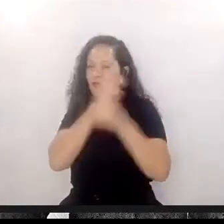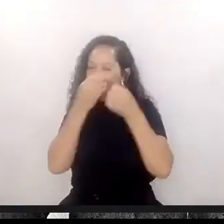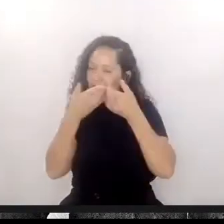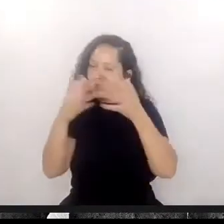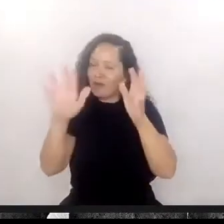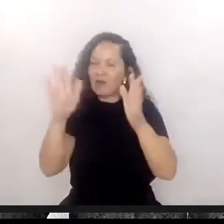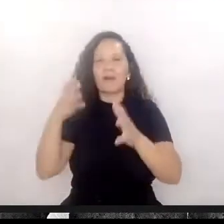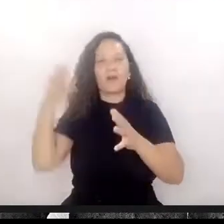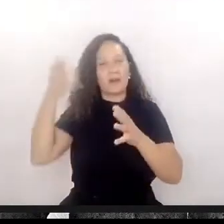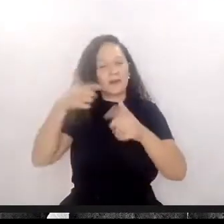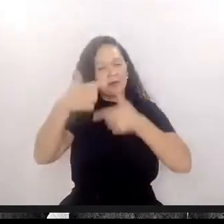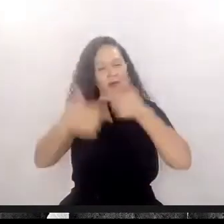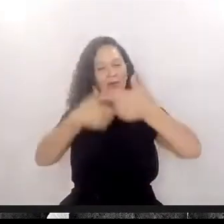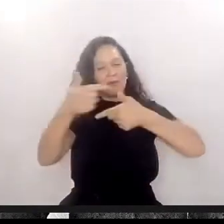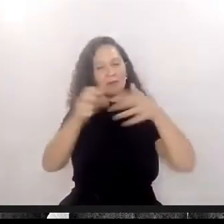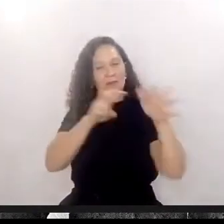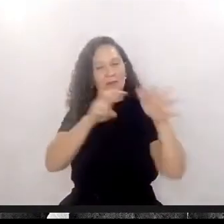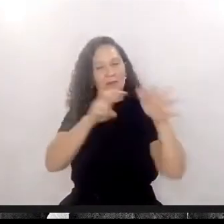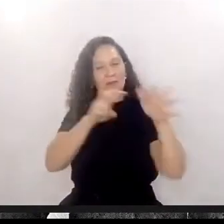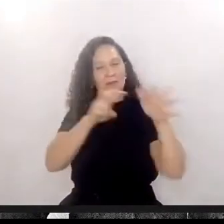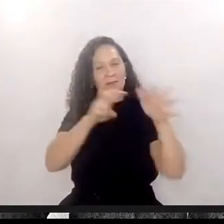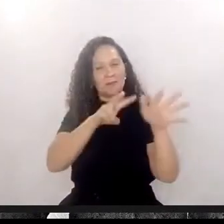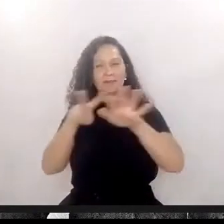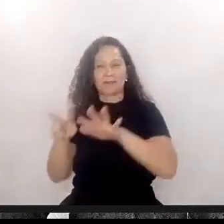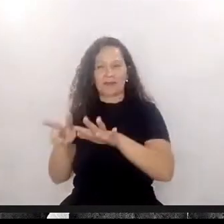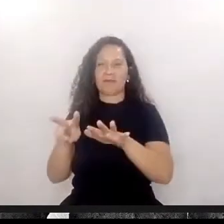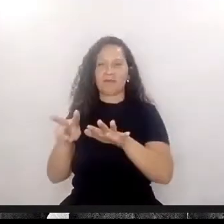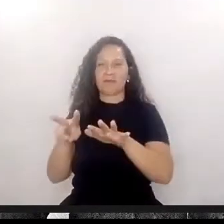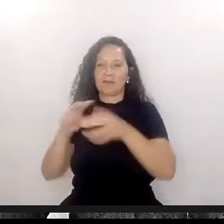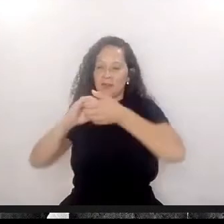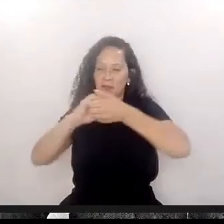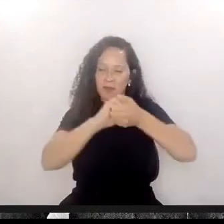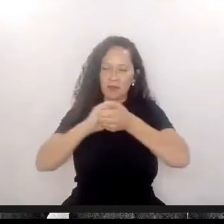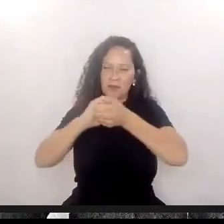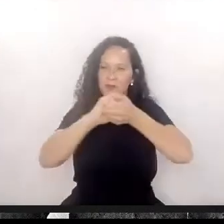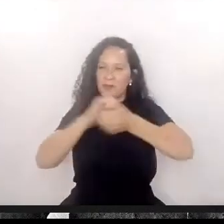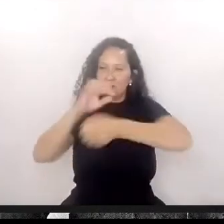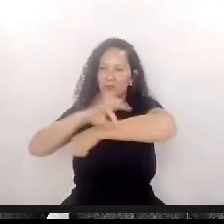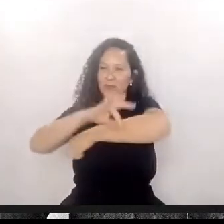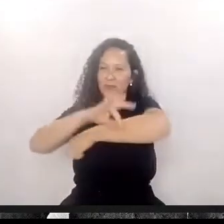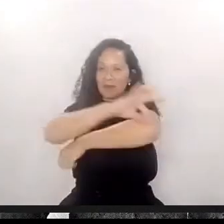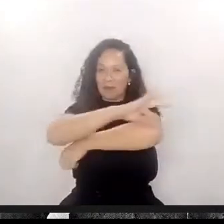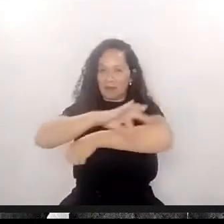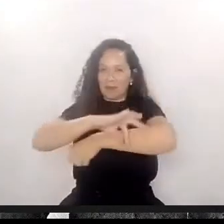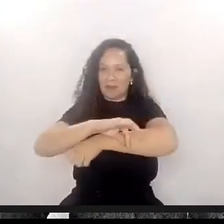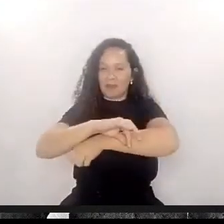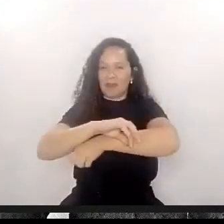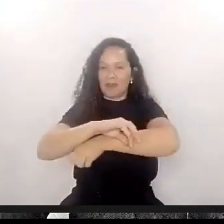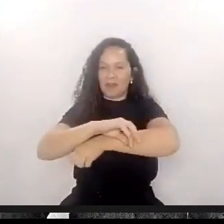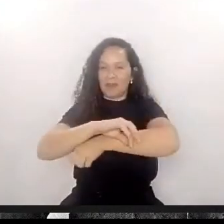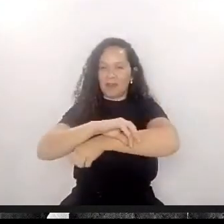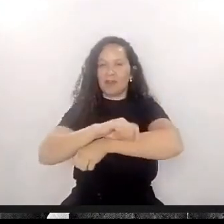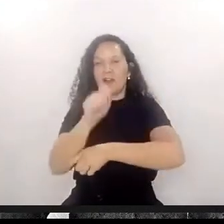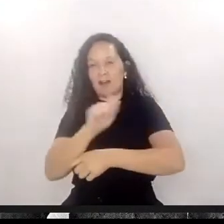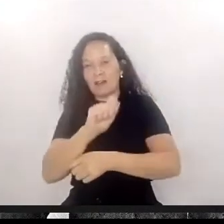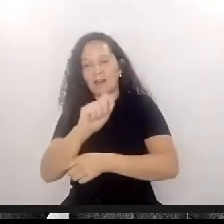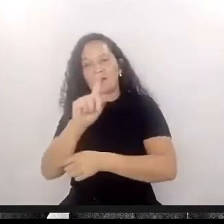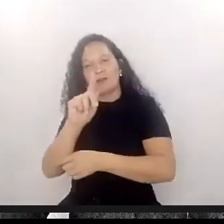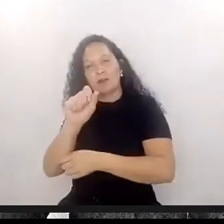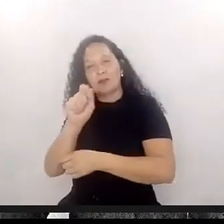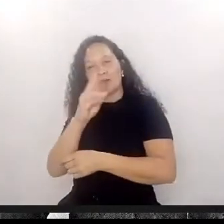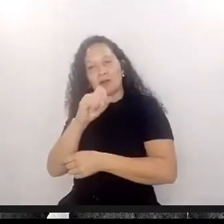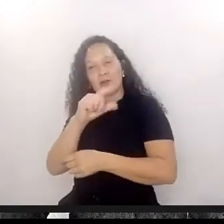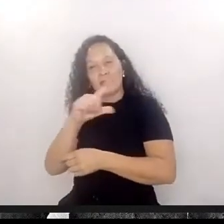semana. Cumprimento o arquiteto Gabriel Kozlovski e o agradeço por ter aceito